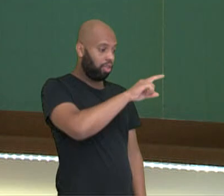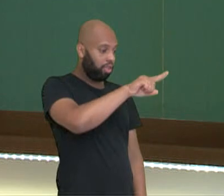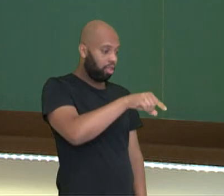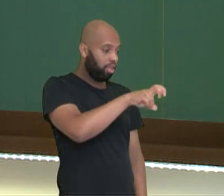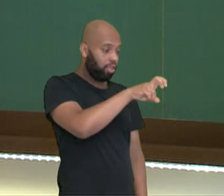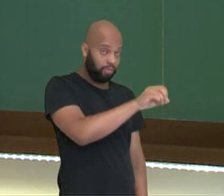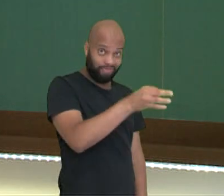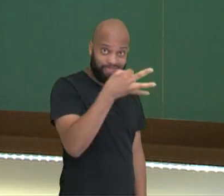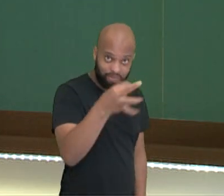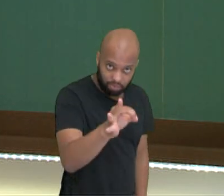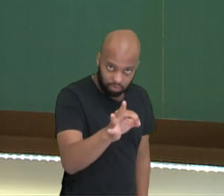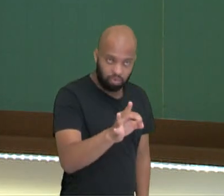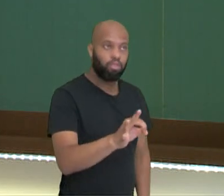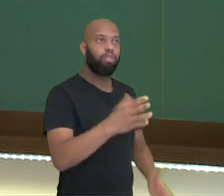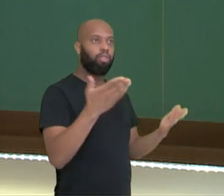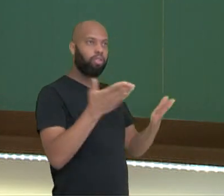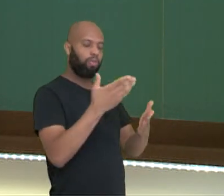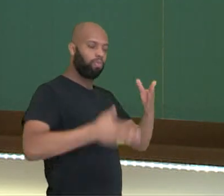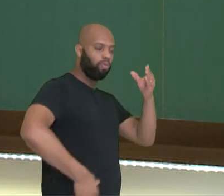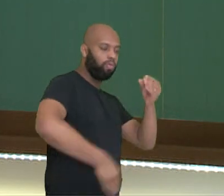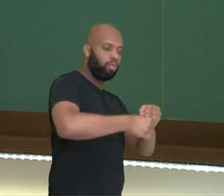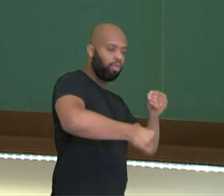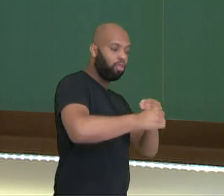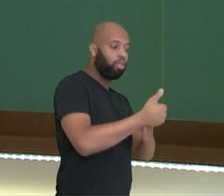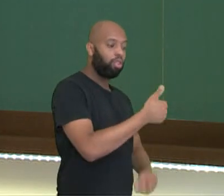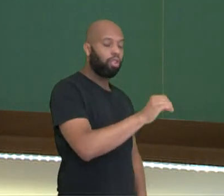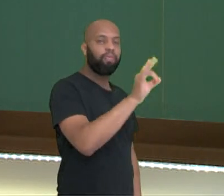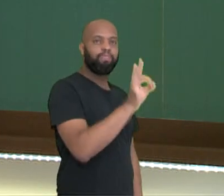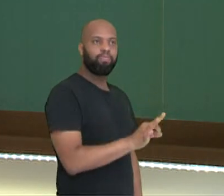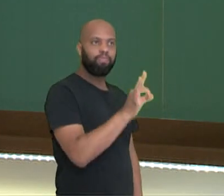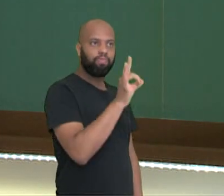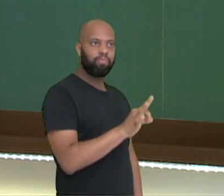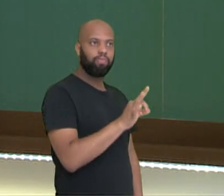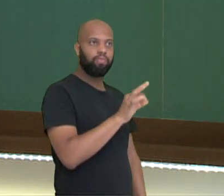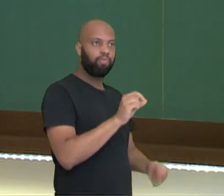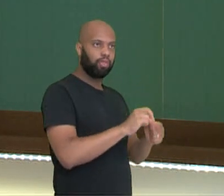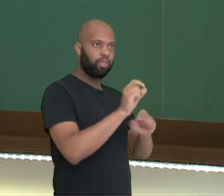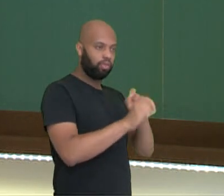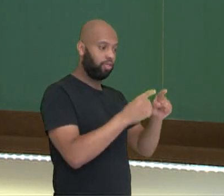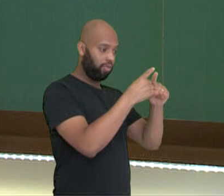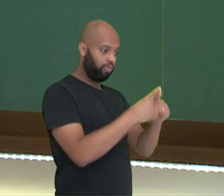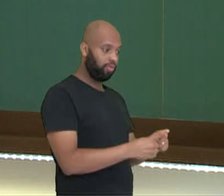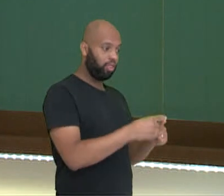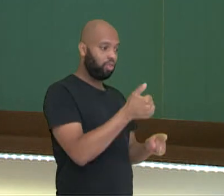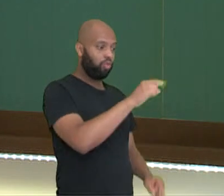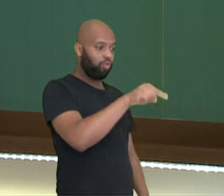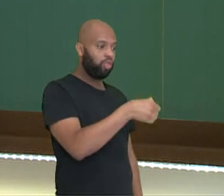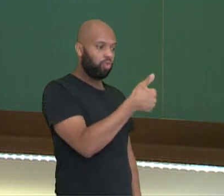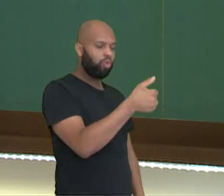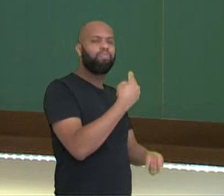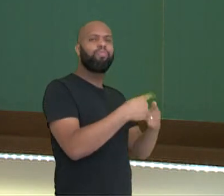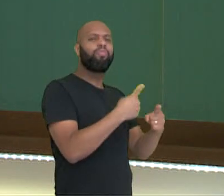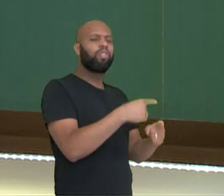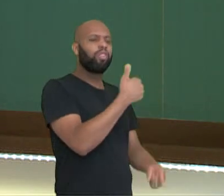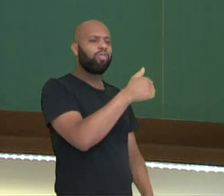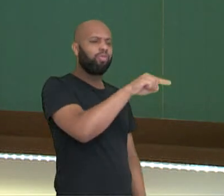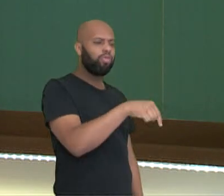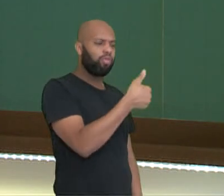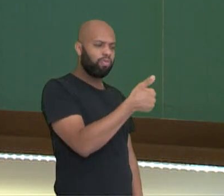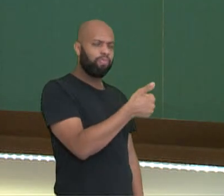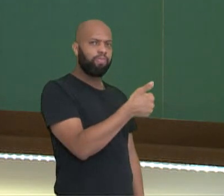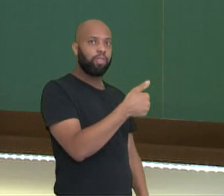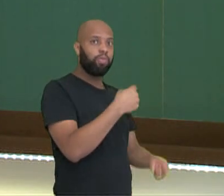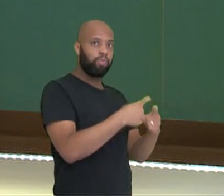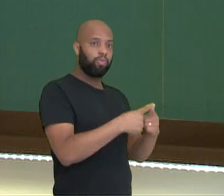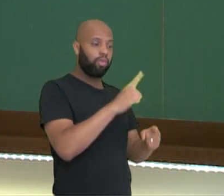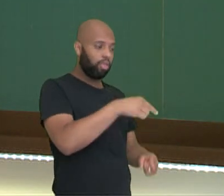6,50. Colocando um aumento de 10%, então a gente vai multiplicar por 1,1. Mas por que 1,1? Porque lembra,